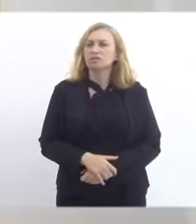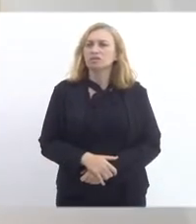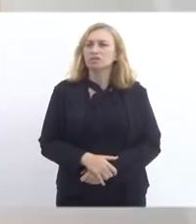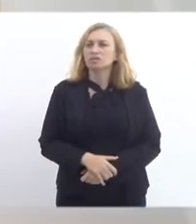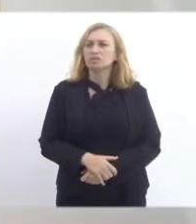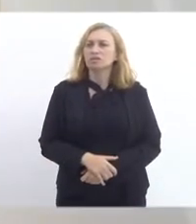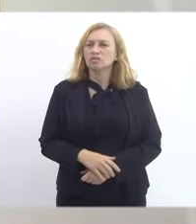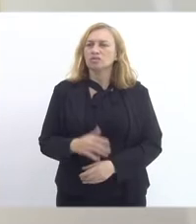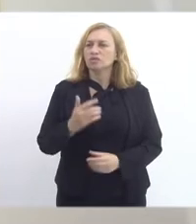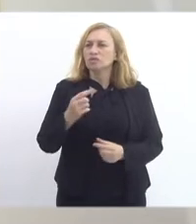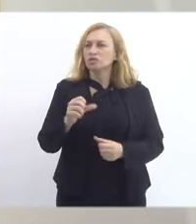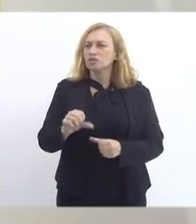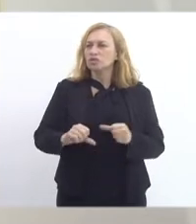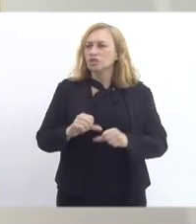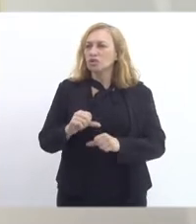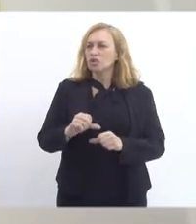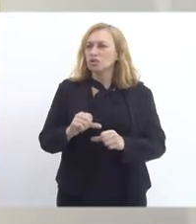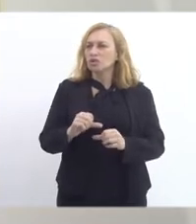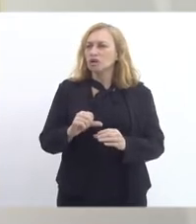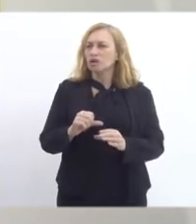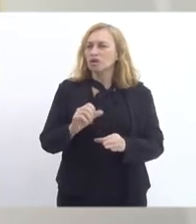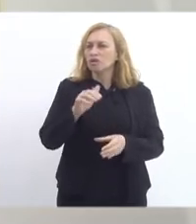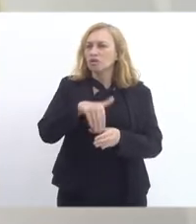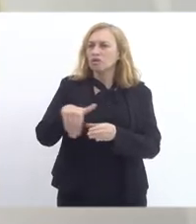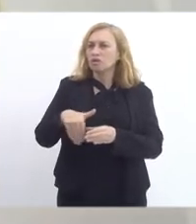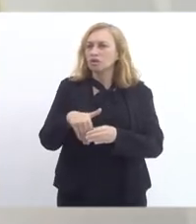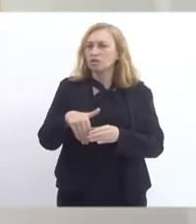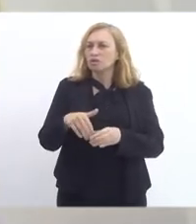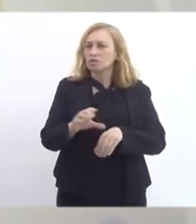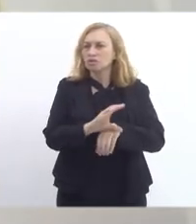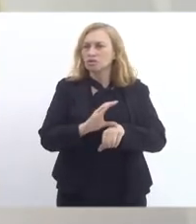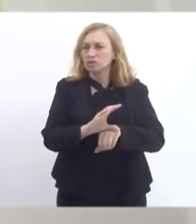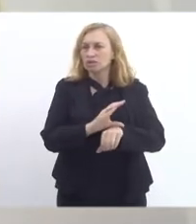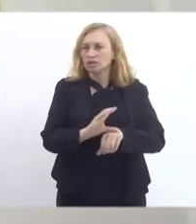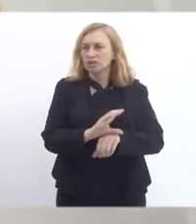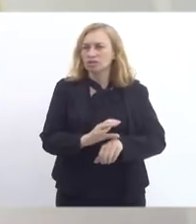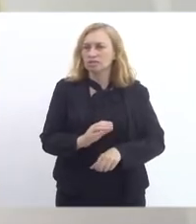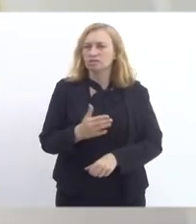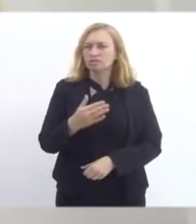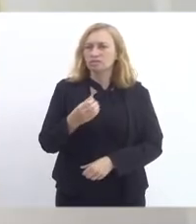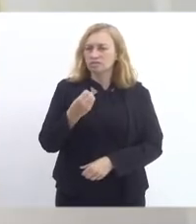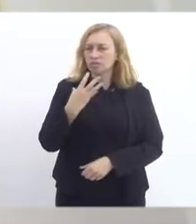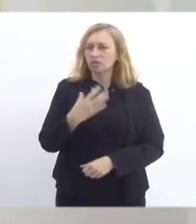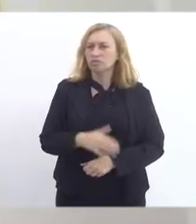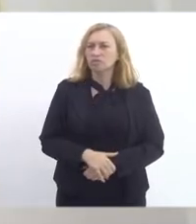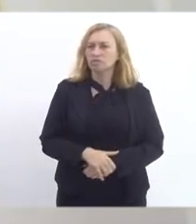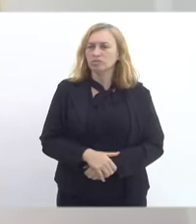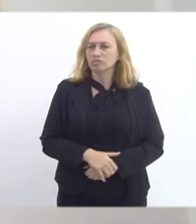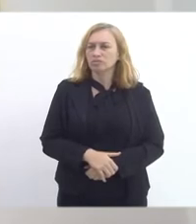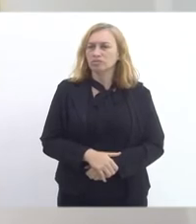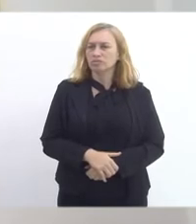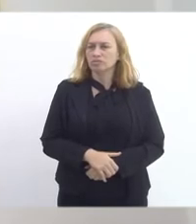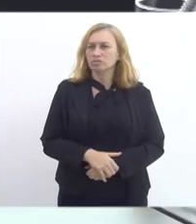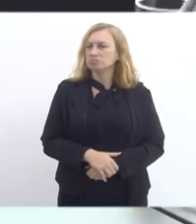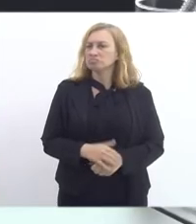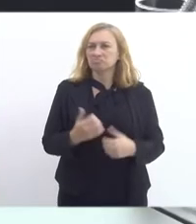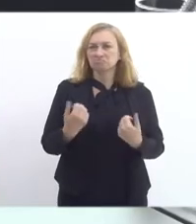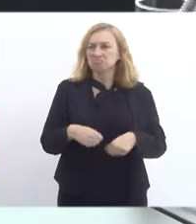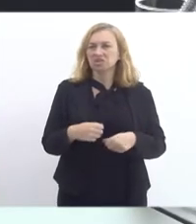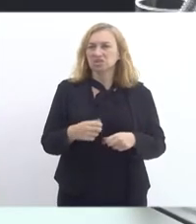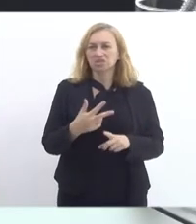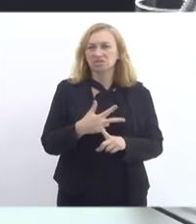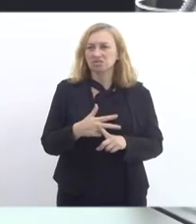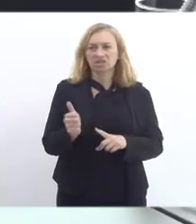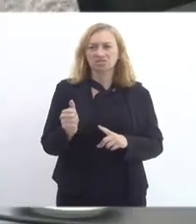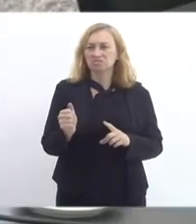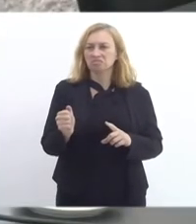Vou trocar meu voto, votar pela constitucionalidade. Isso. Pronto, então não precisa vencedor. Ok, então não